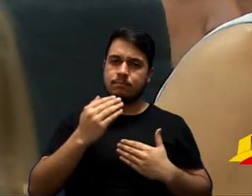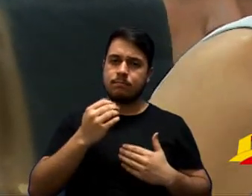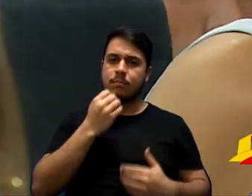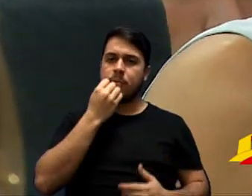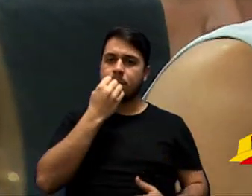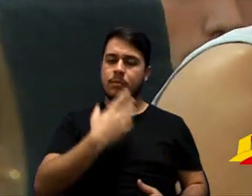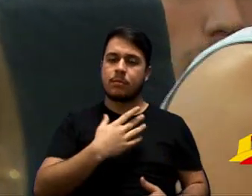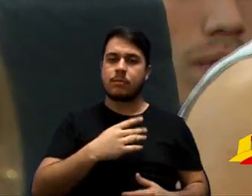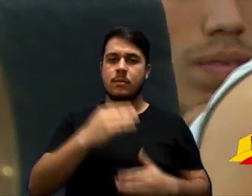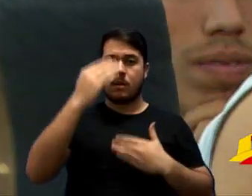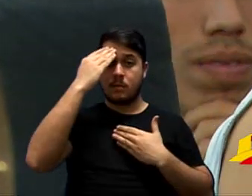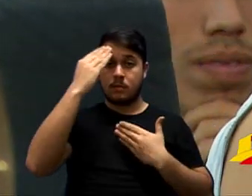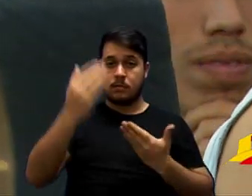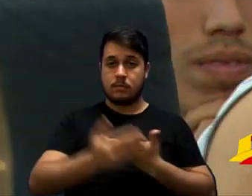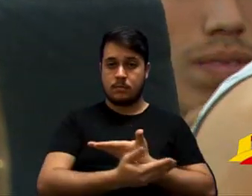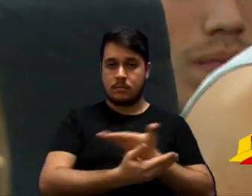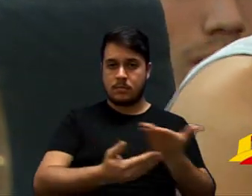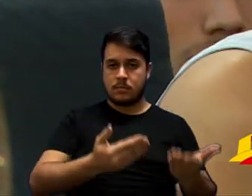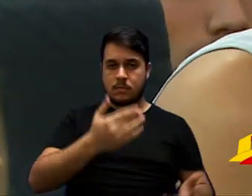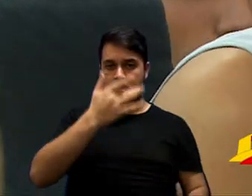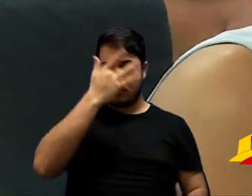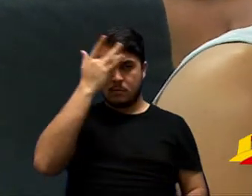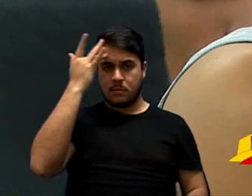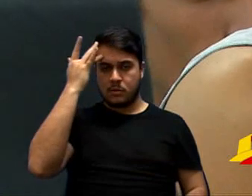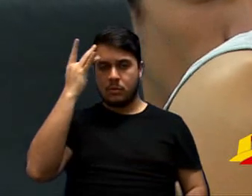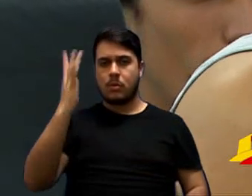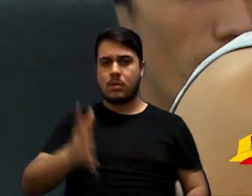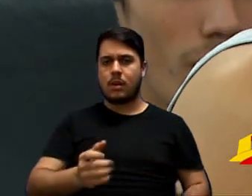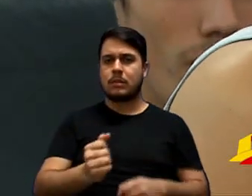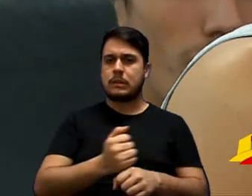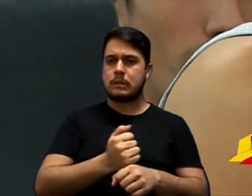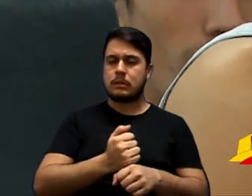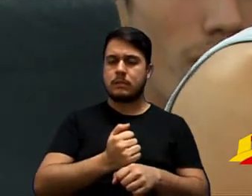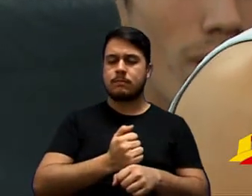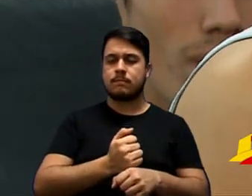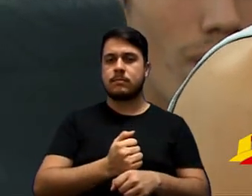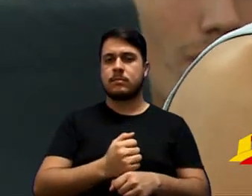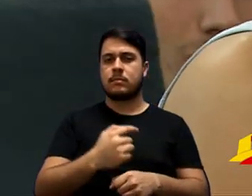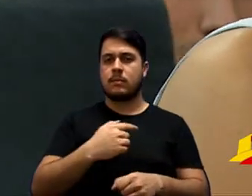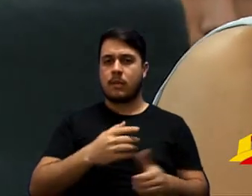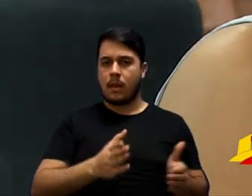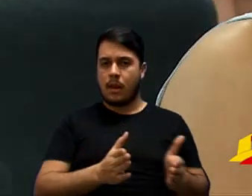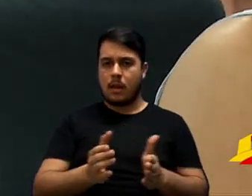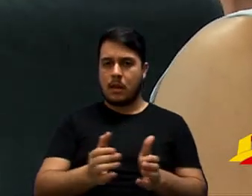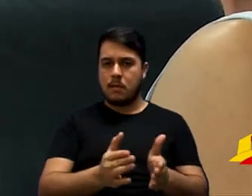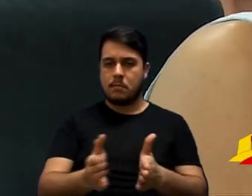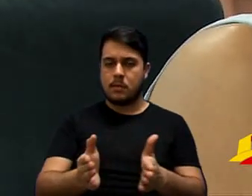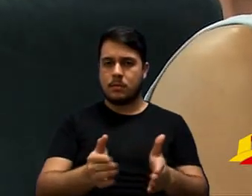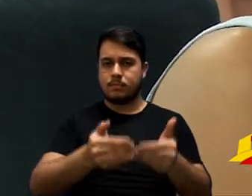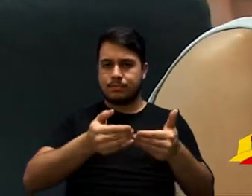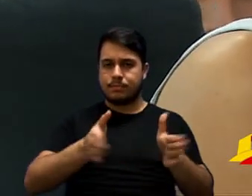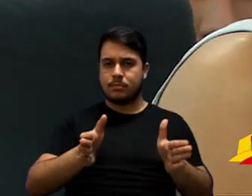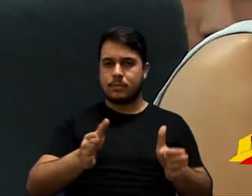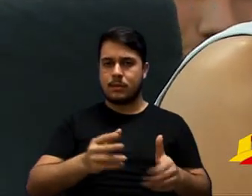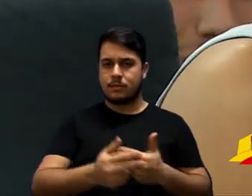todos principalmente vocês mais velhos que ensinam muito que abrem muitos caminhos pra gente e